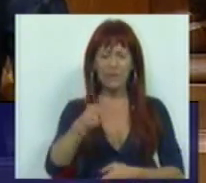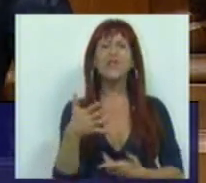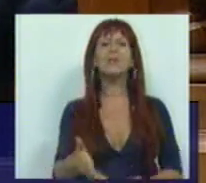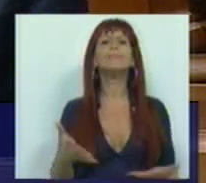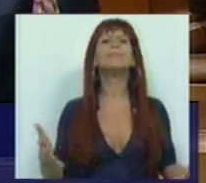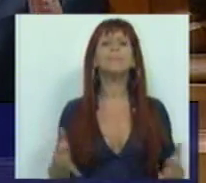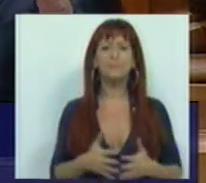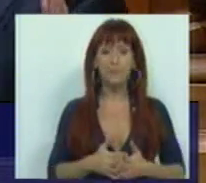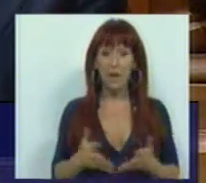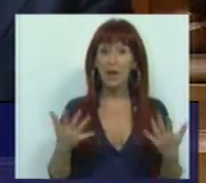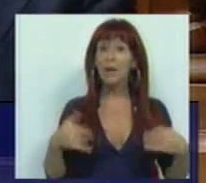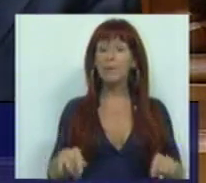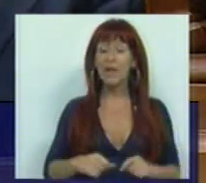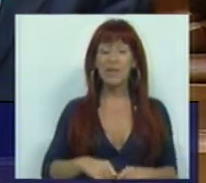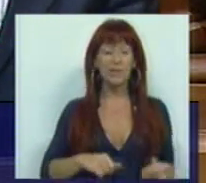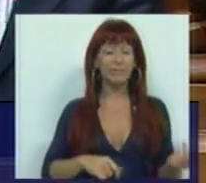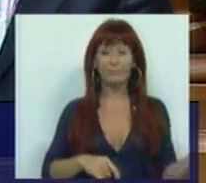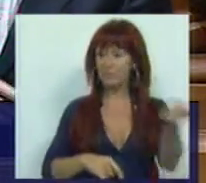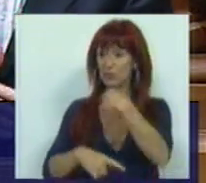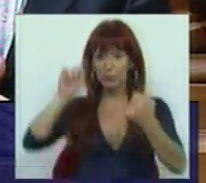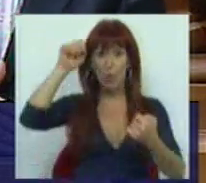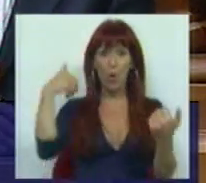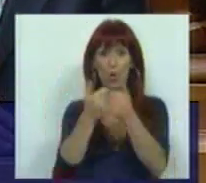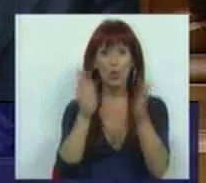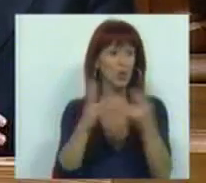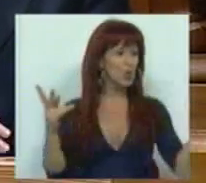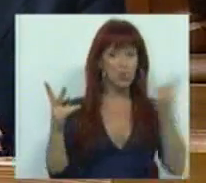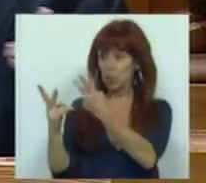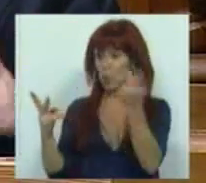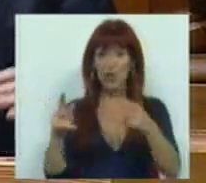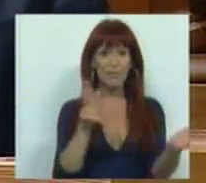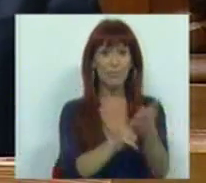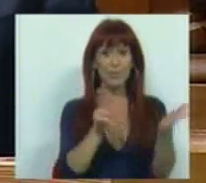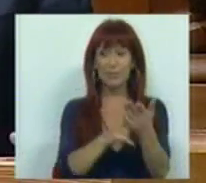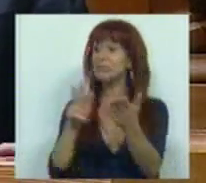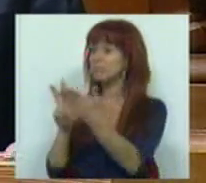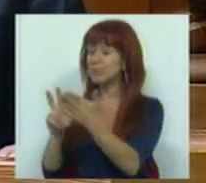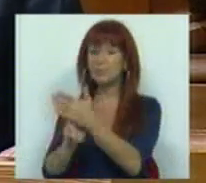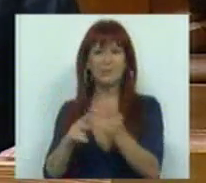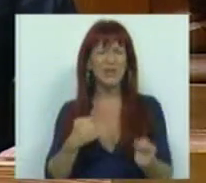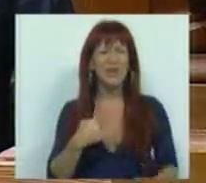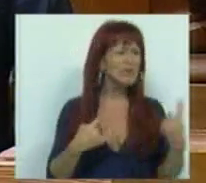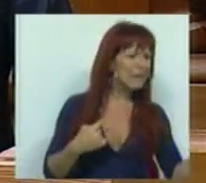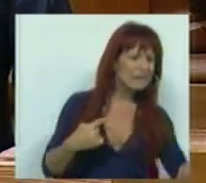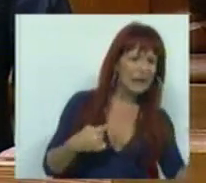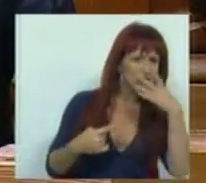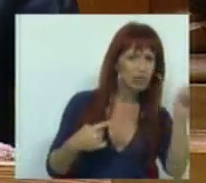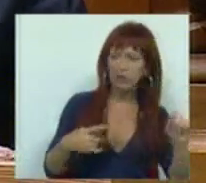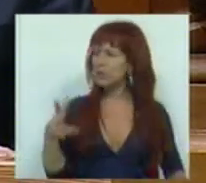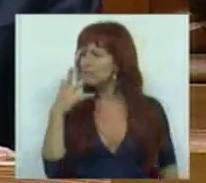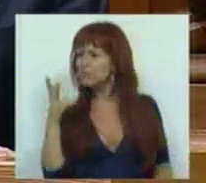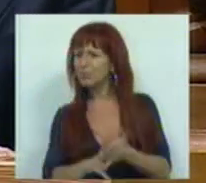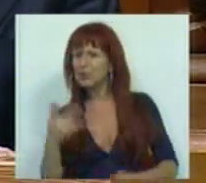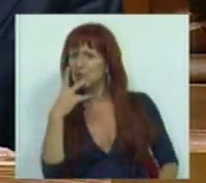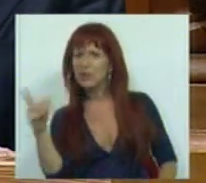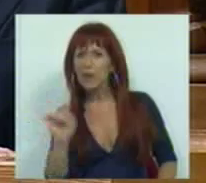país. Mas, para mal de todos nós, ambos têm razão, mas nenhum tem razão em particular. De facto,